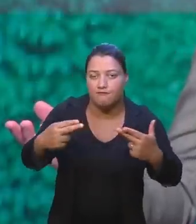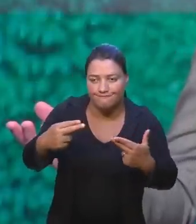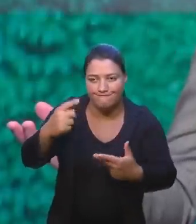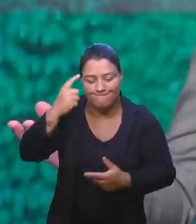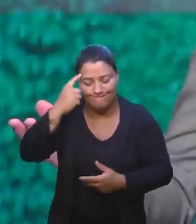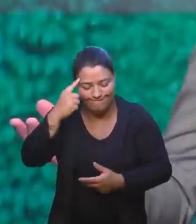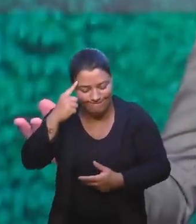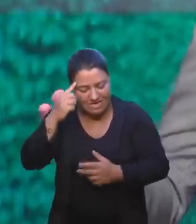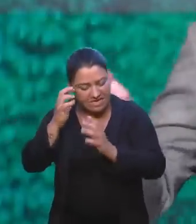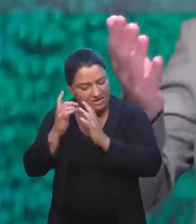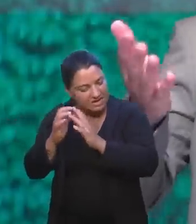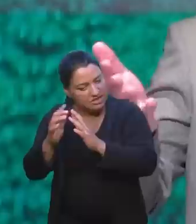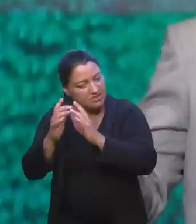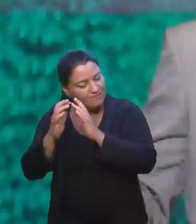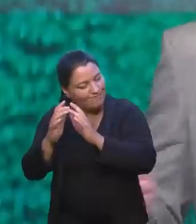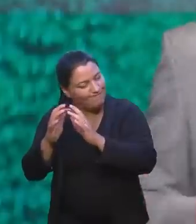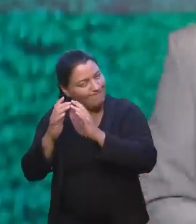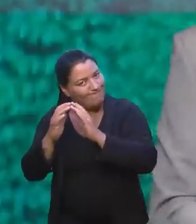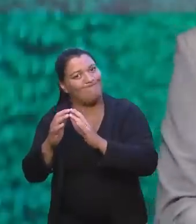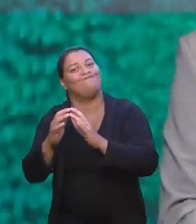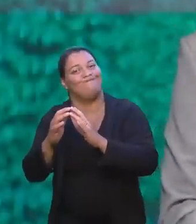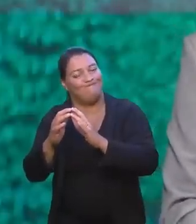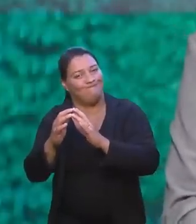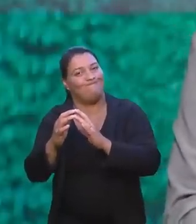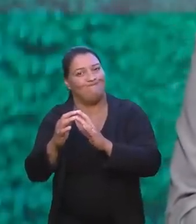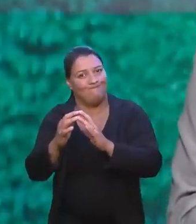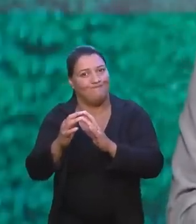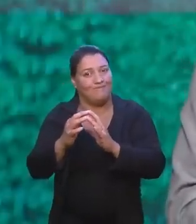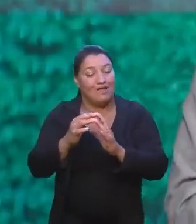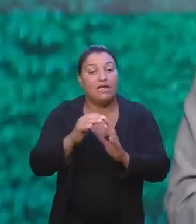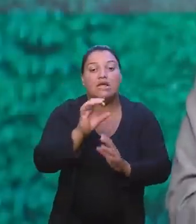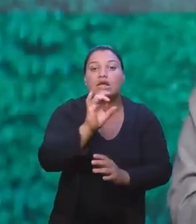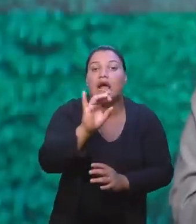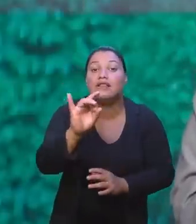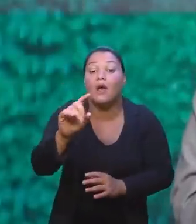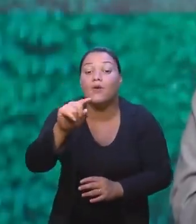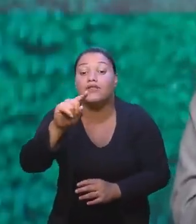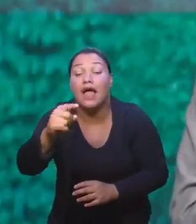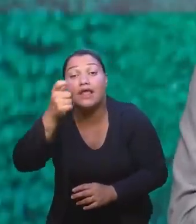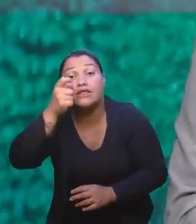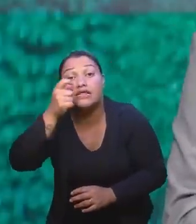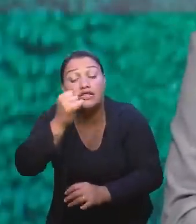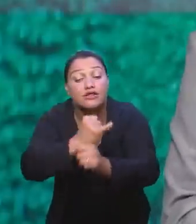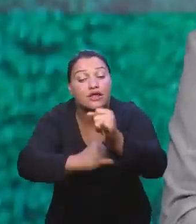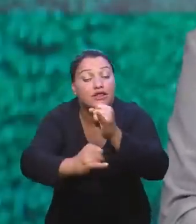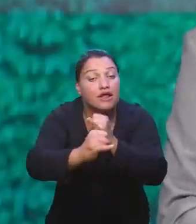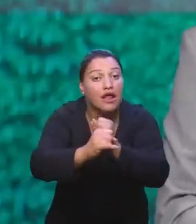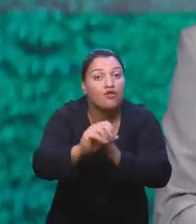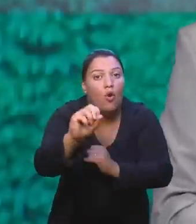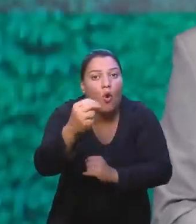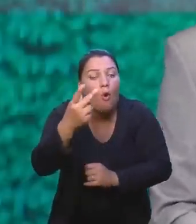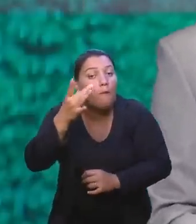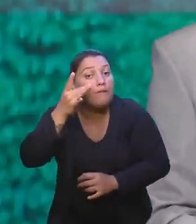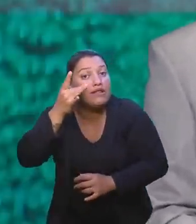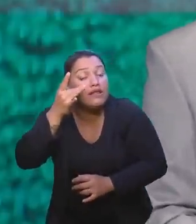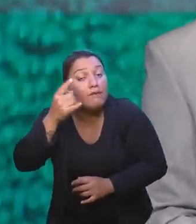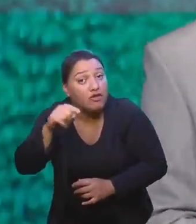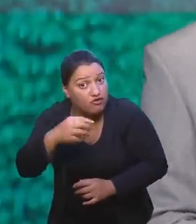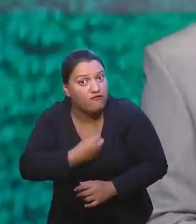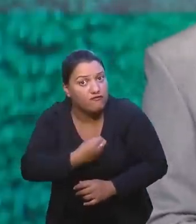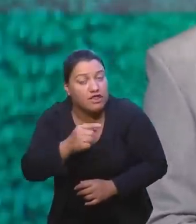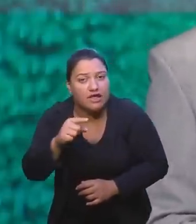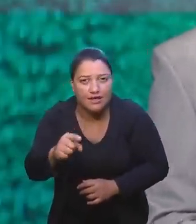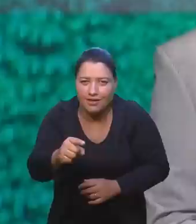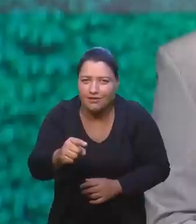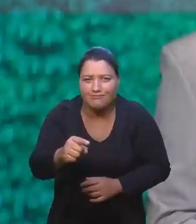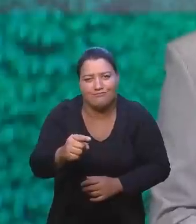à mente. Cada um dos que nos ouvem pela internet ou aqui presencialmente, naturalmente que está